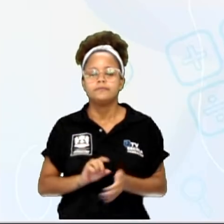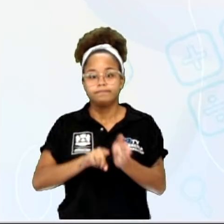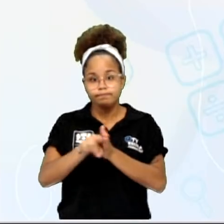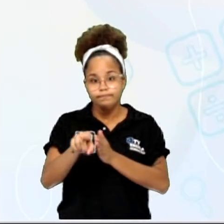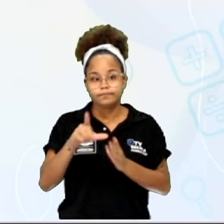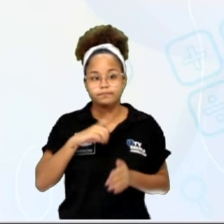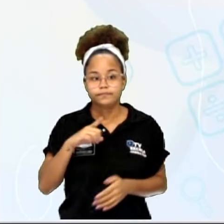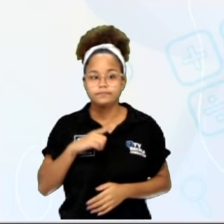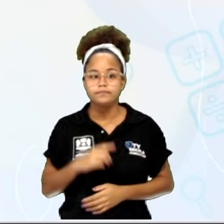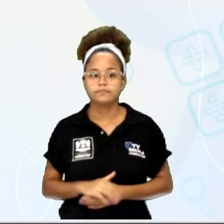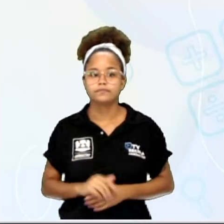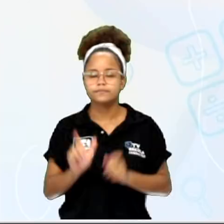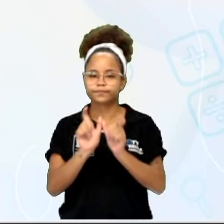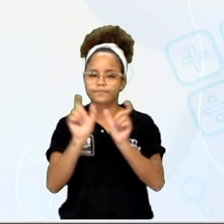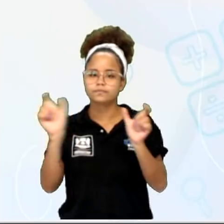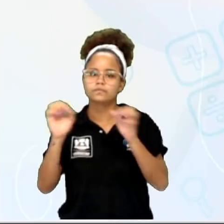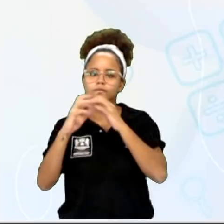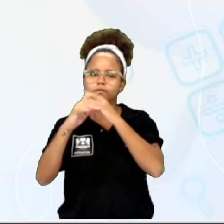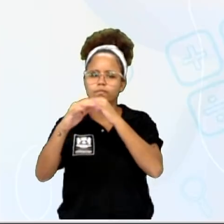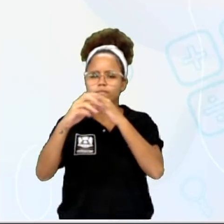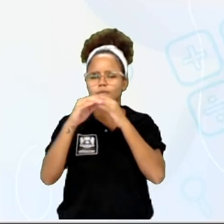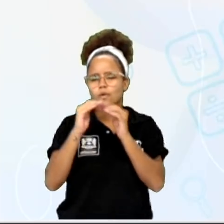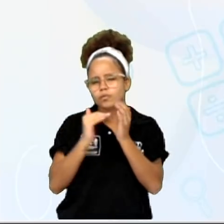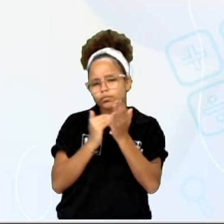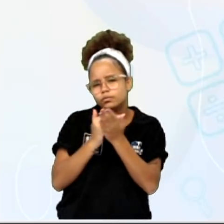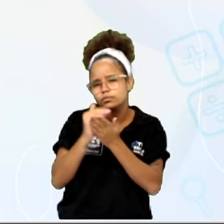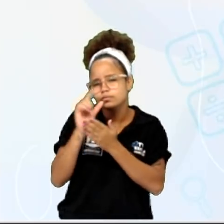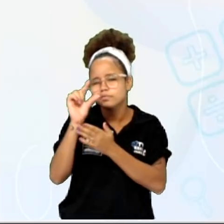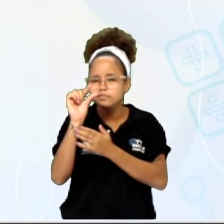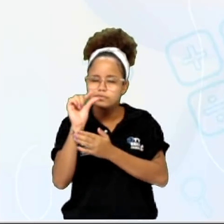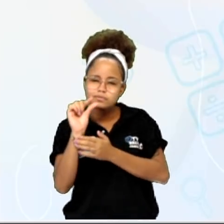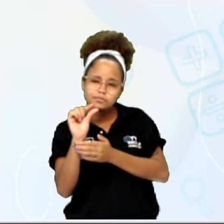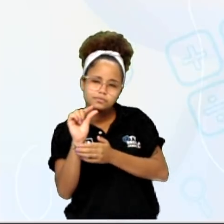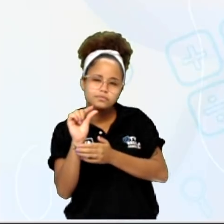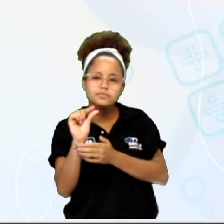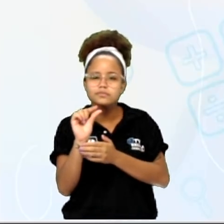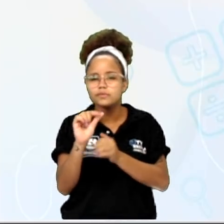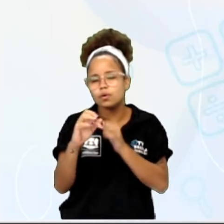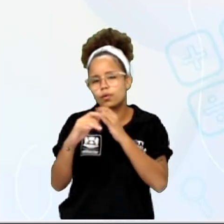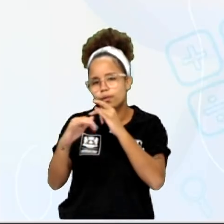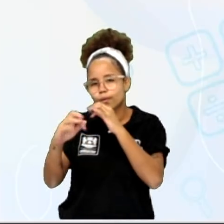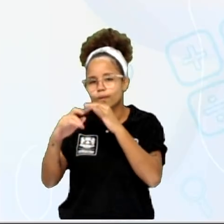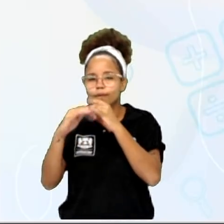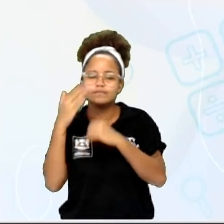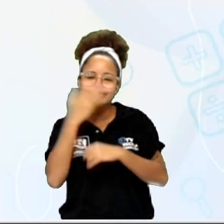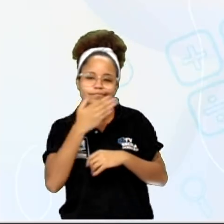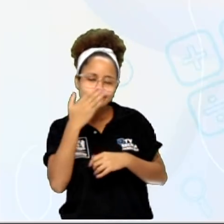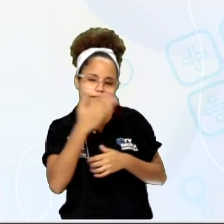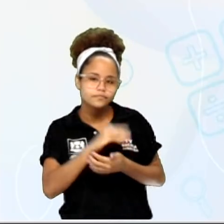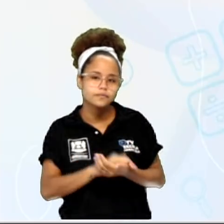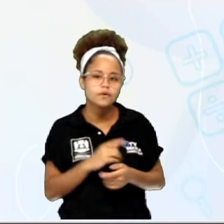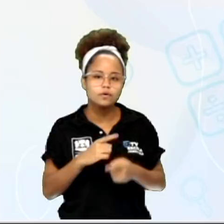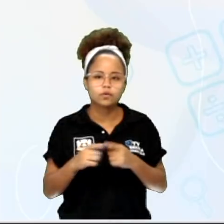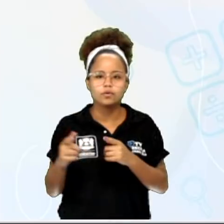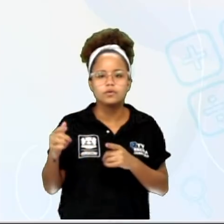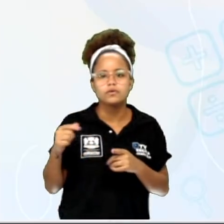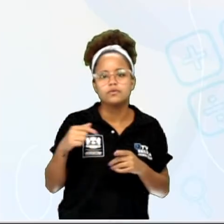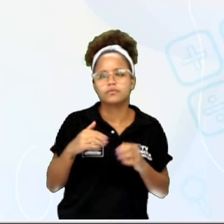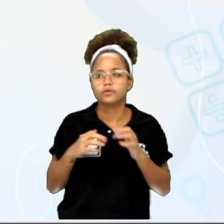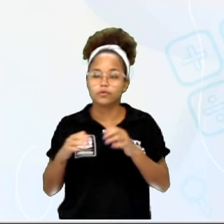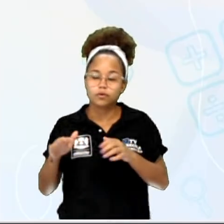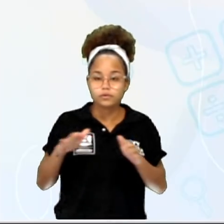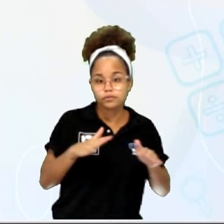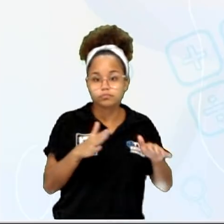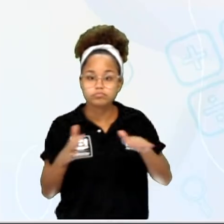parágrafo. Começou a tocar baixinho, bem suave, a sua magnífica flauta doce e se moveram